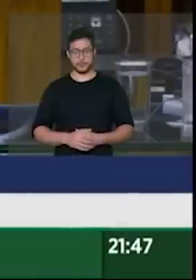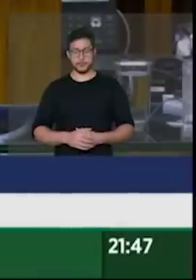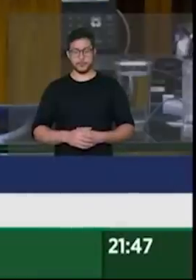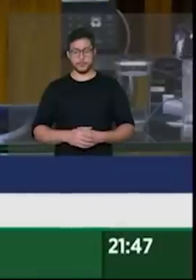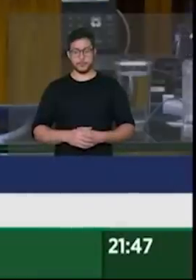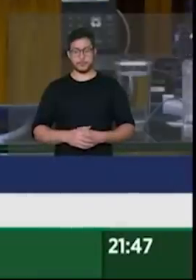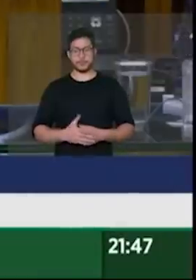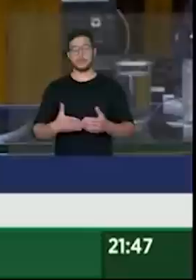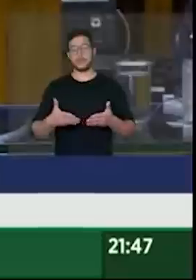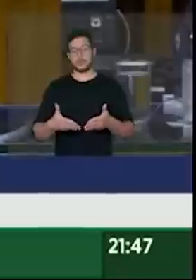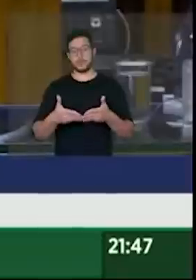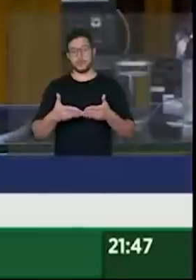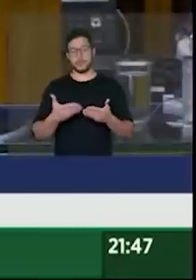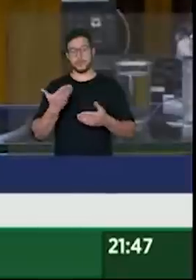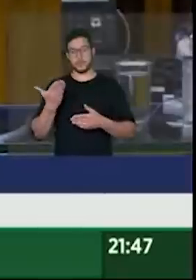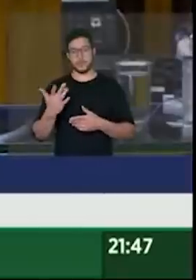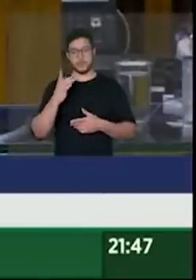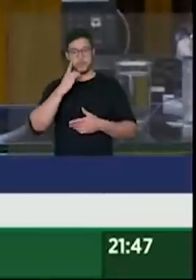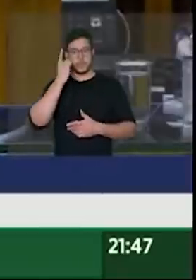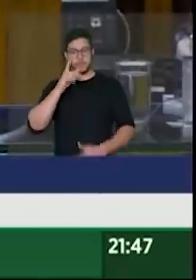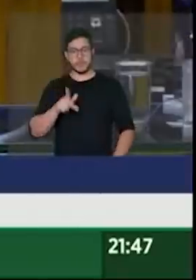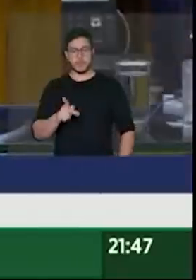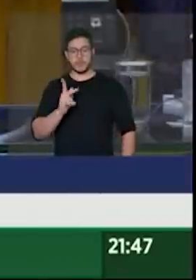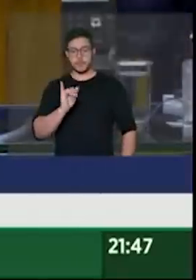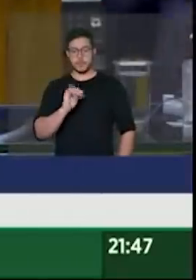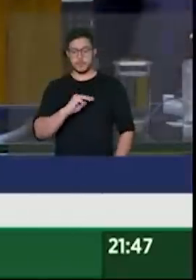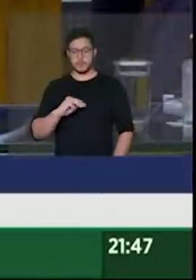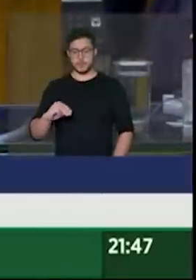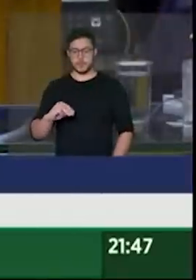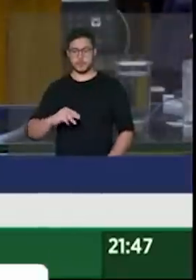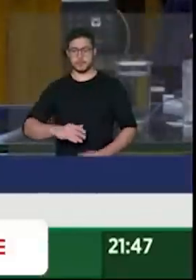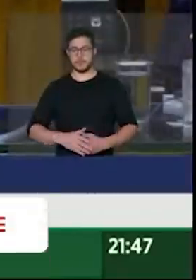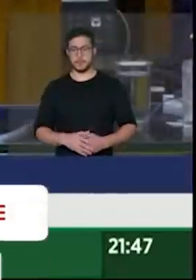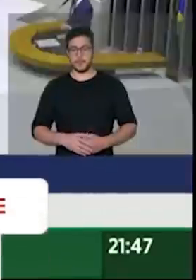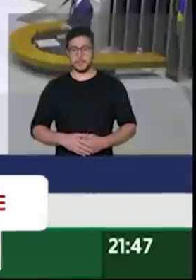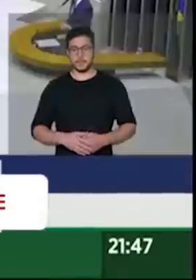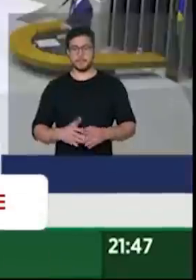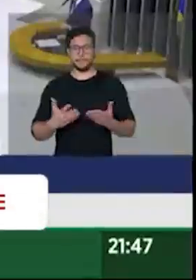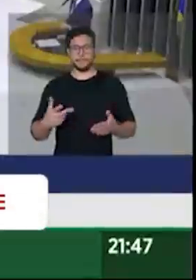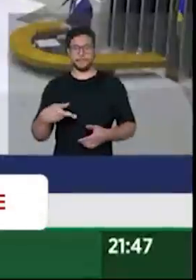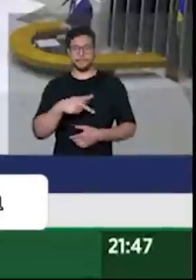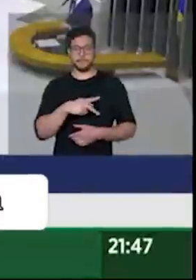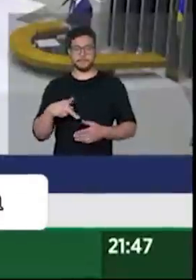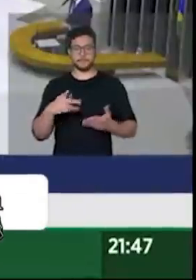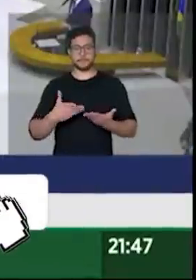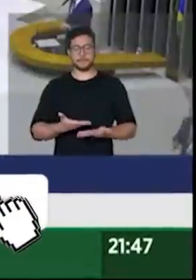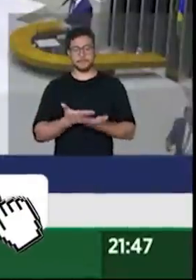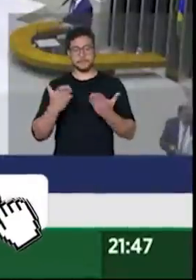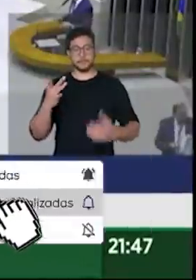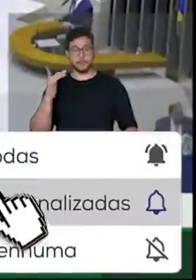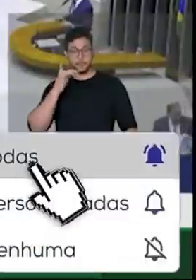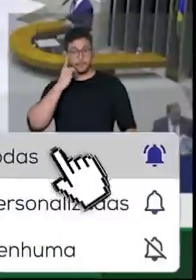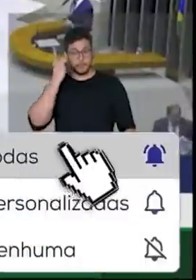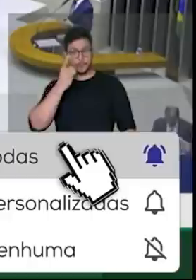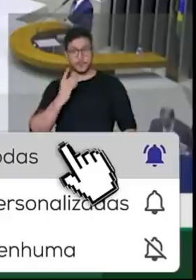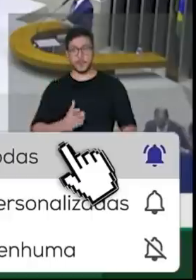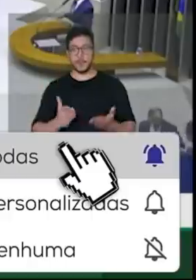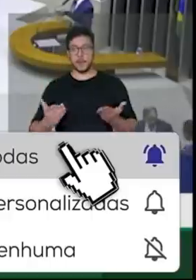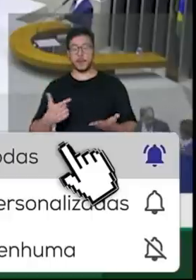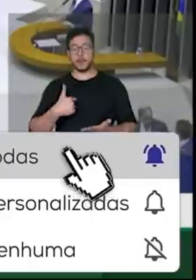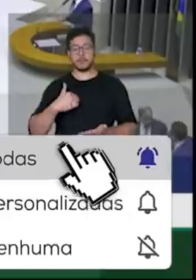Por favor, deputado Kim. Senhor presidente, senhores deputados, eu venho aqui a essa